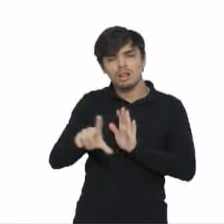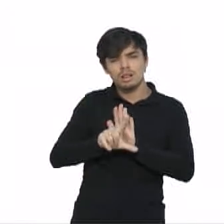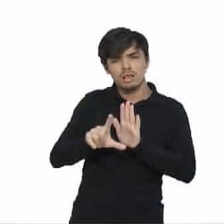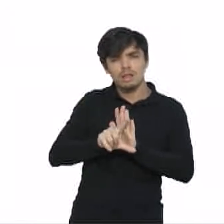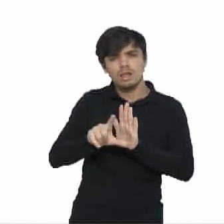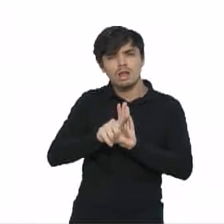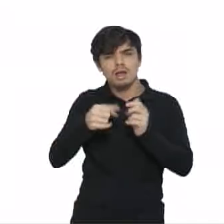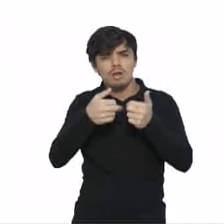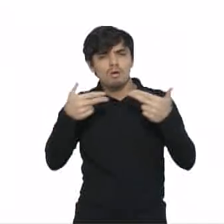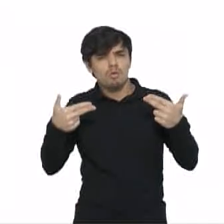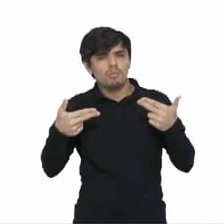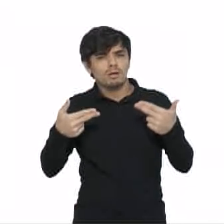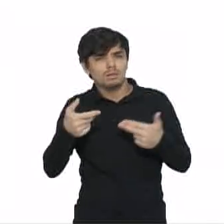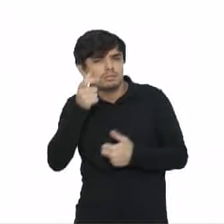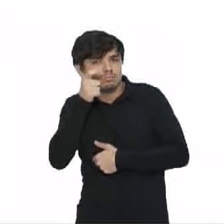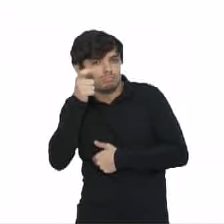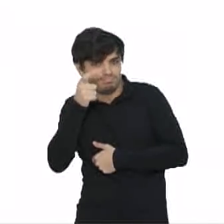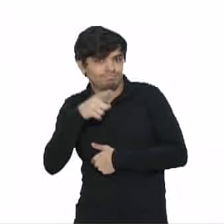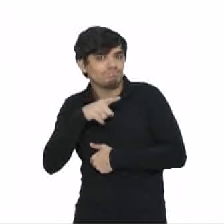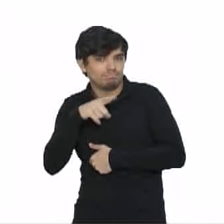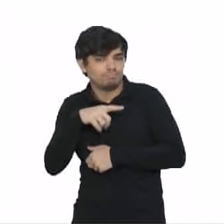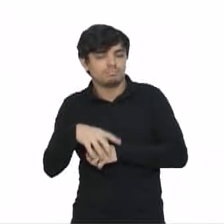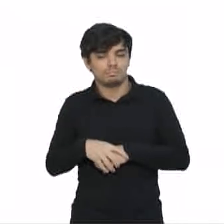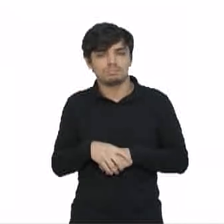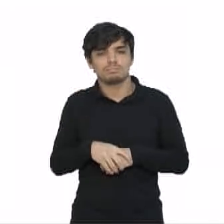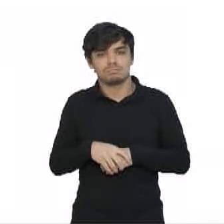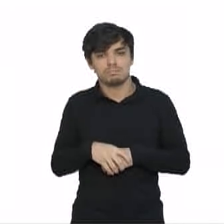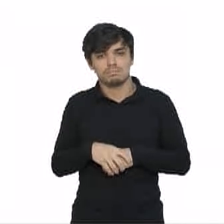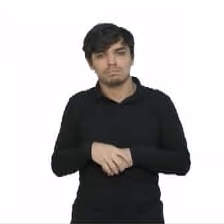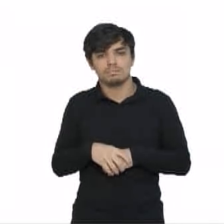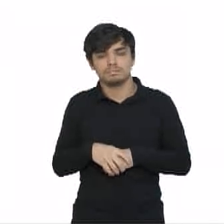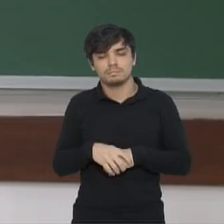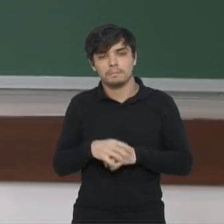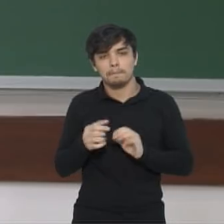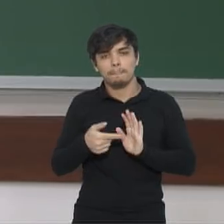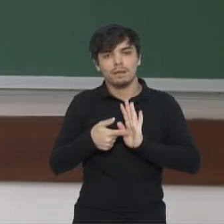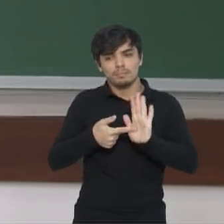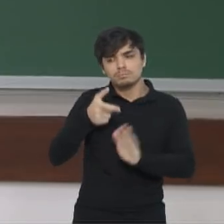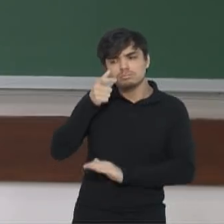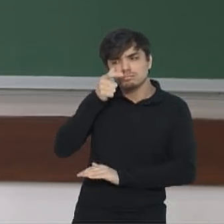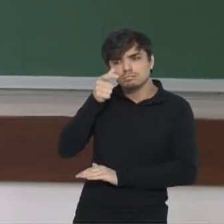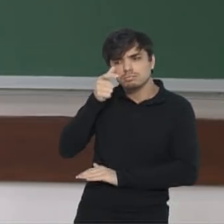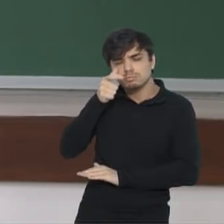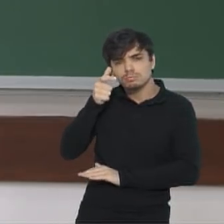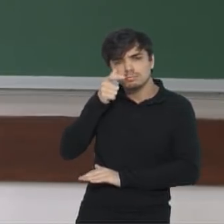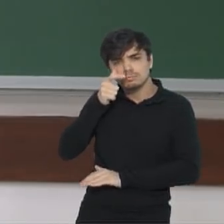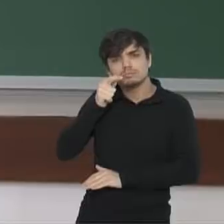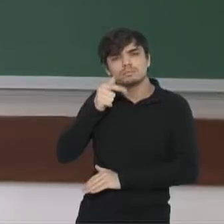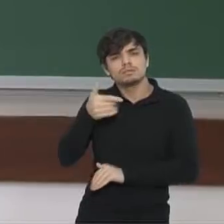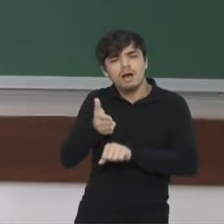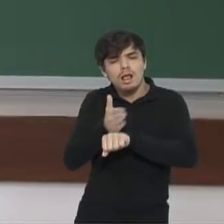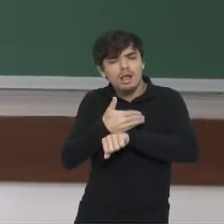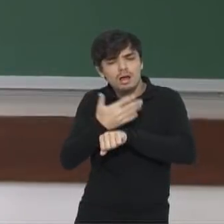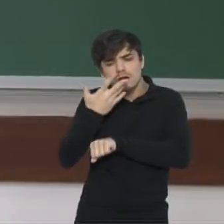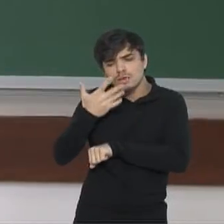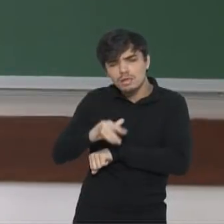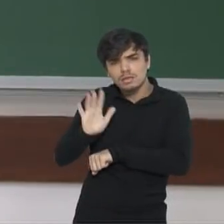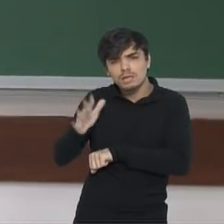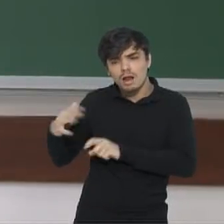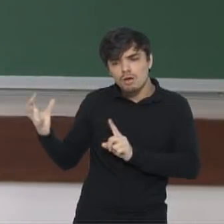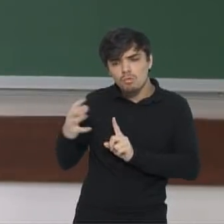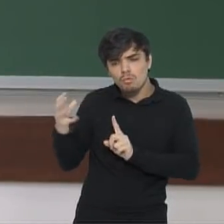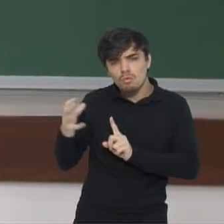eram algo que interessava muito a eles, Despertava bastante interesse e desde cedo as crianças já